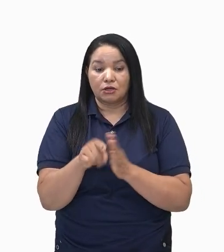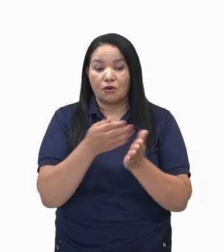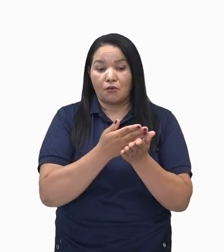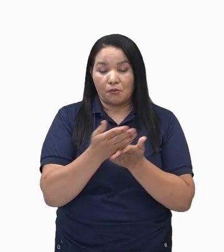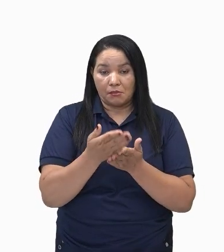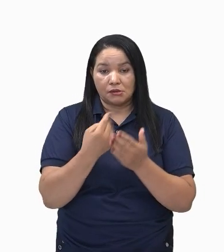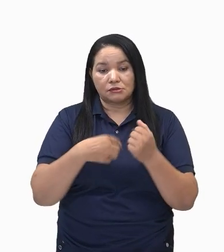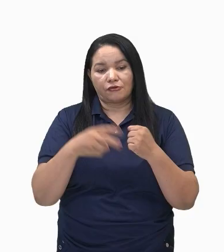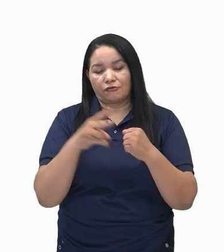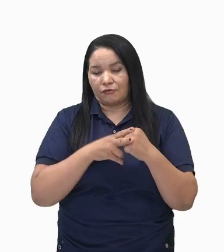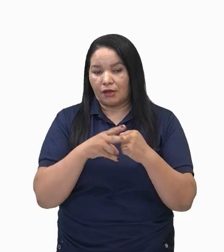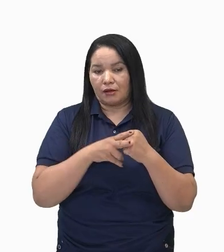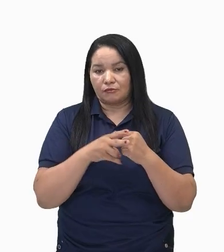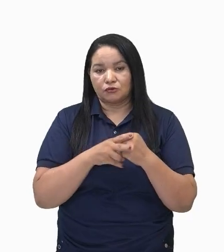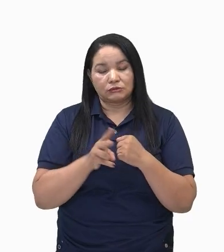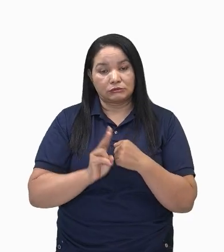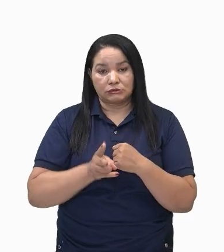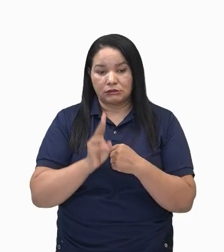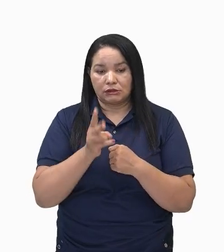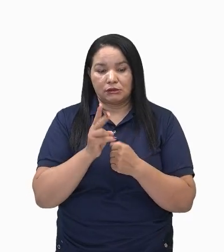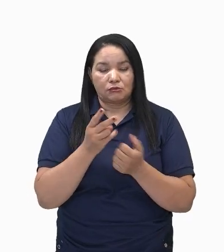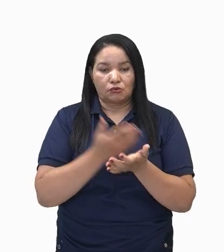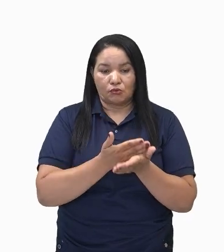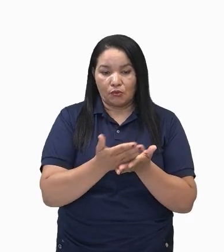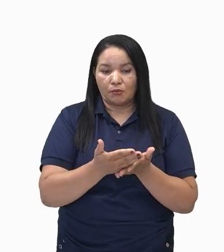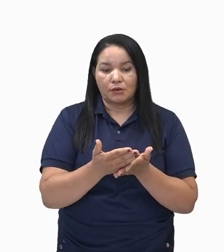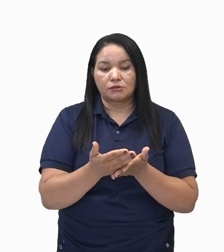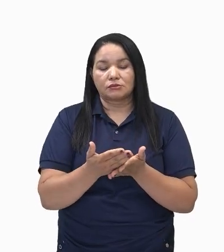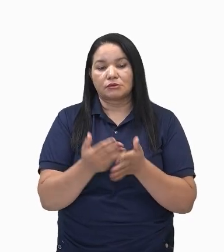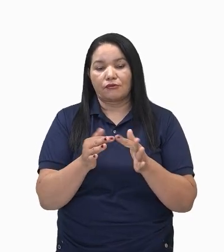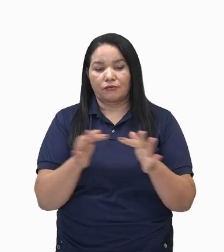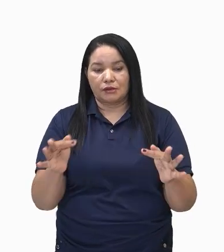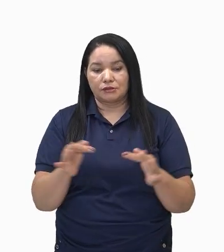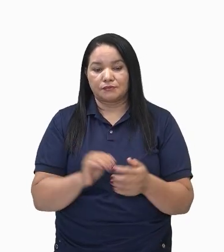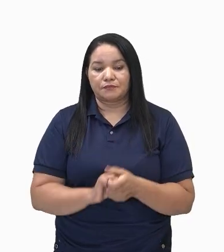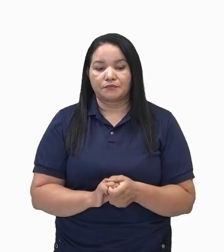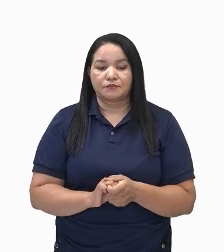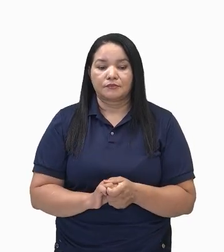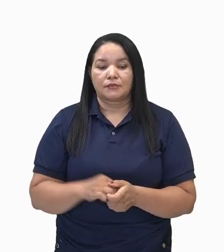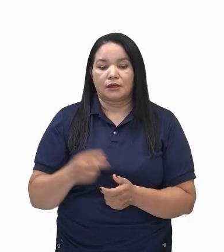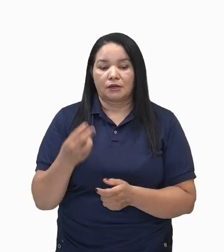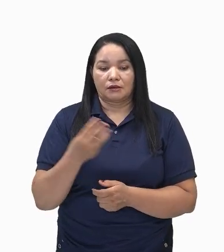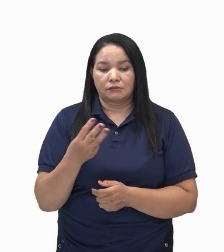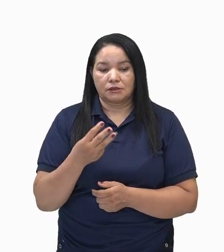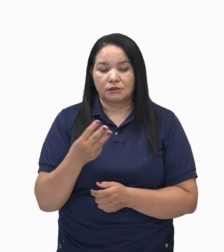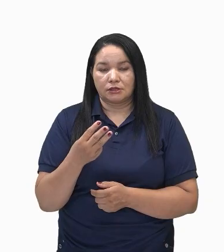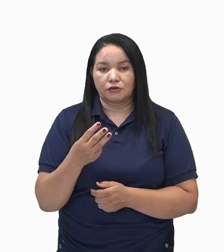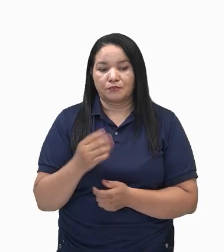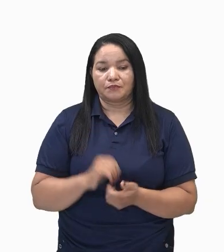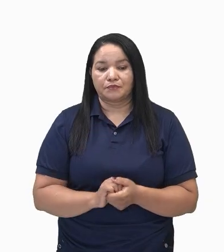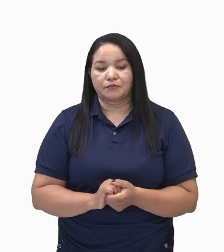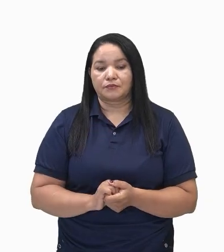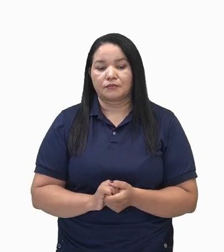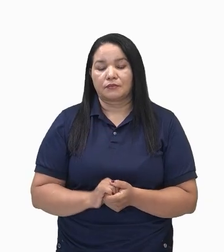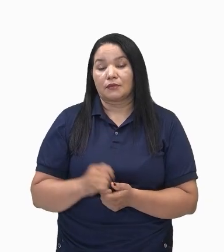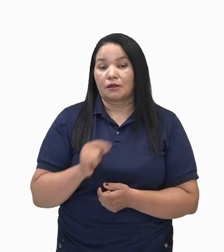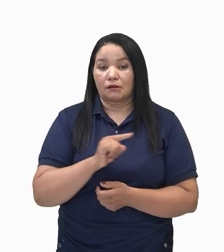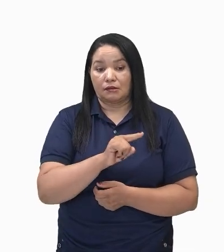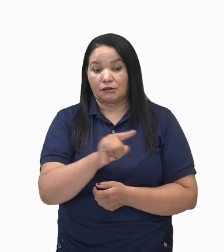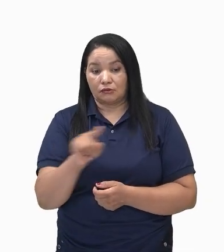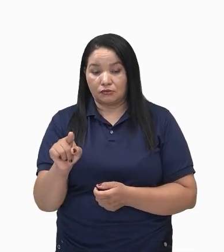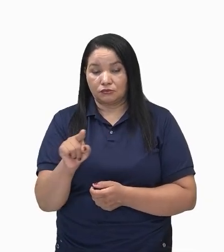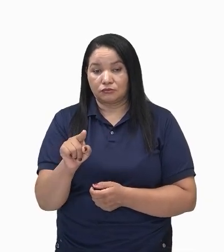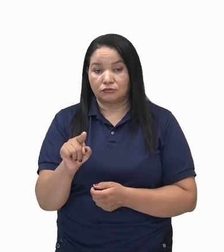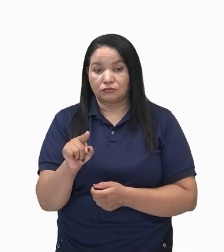necessário utilizar sempre o verbo iniciando a pergunta. E por último, are we smart? Nós somos